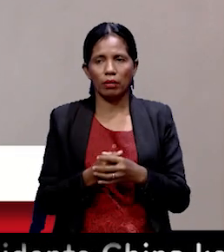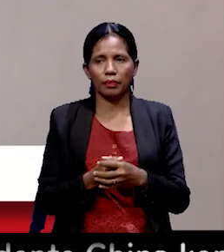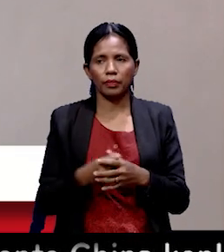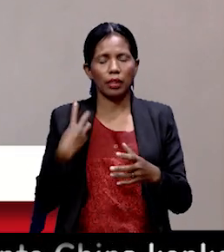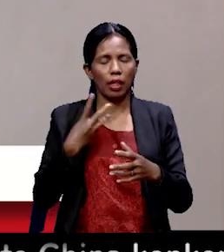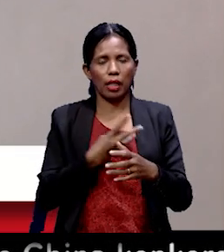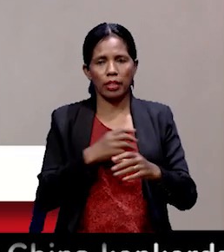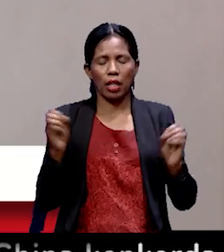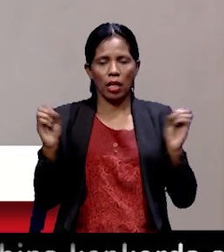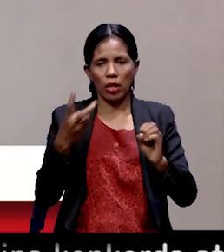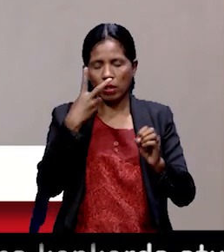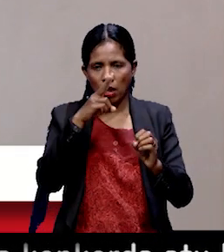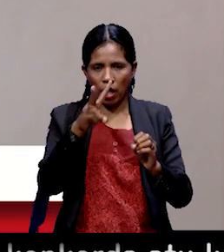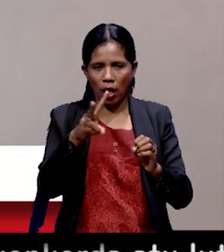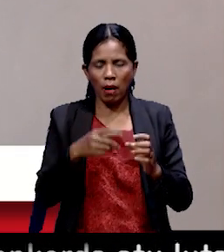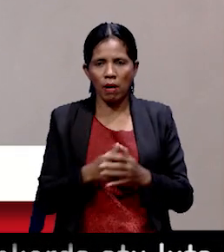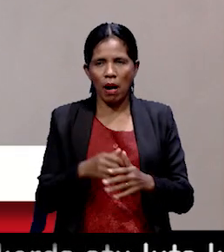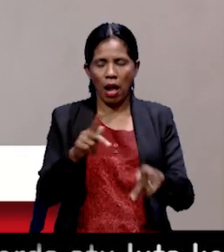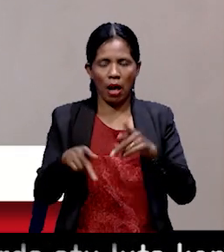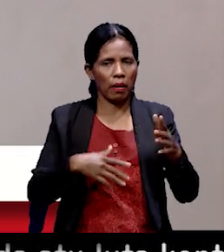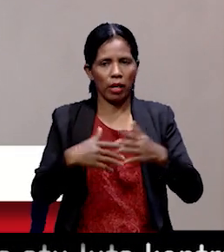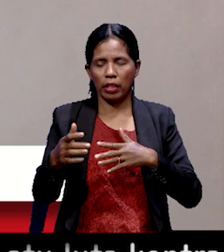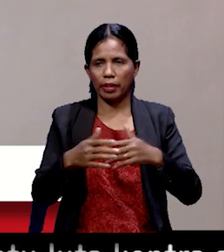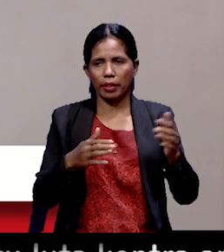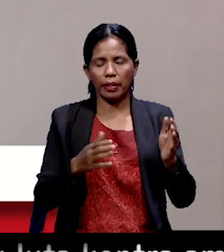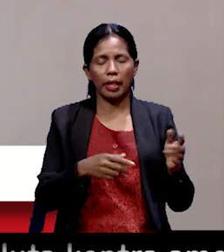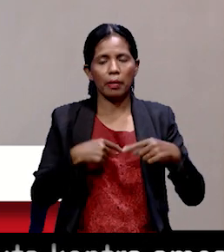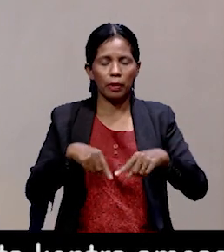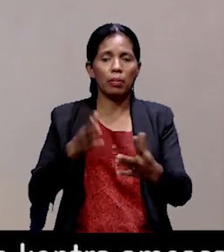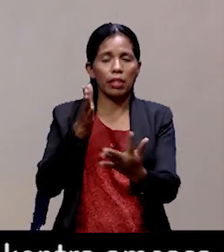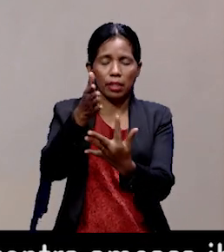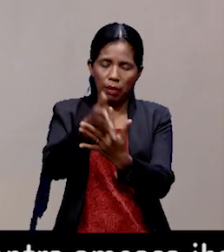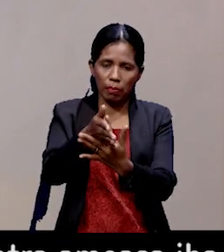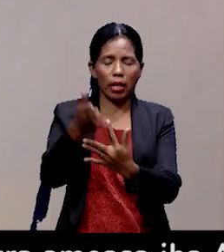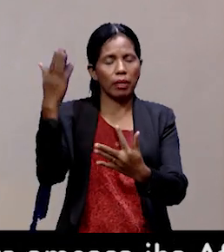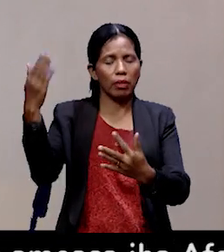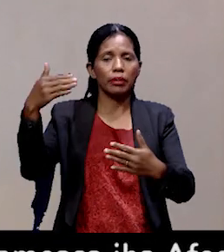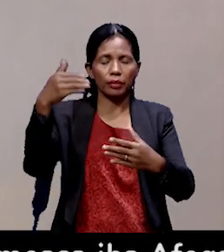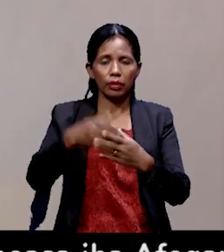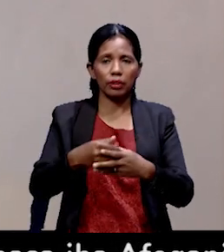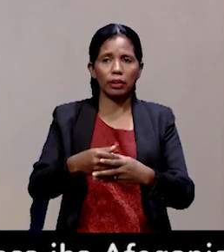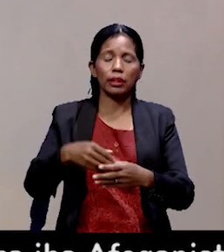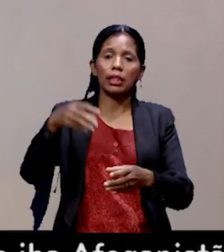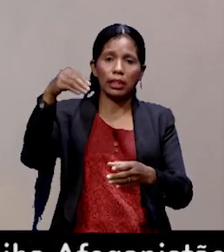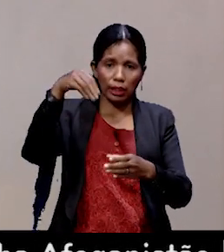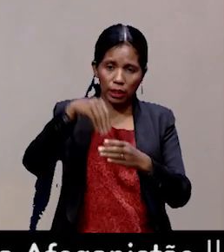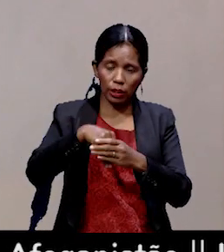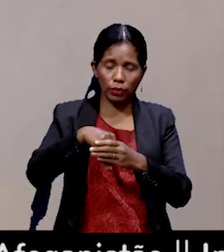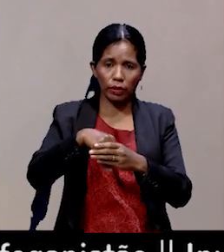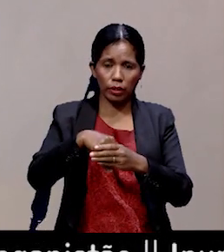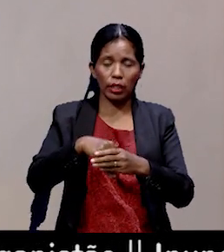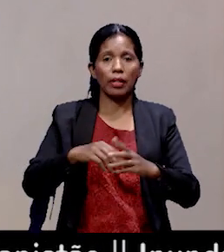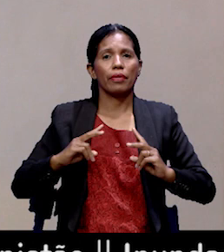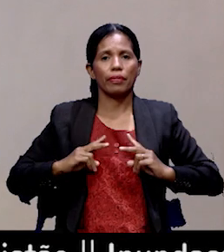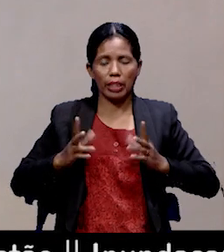ita laus haré katak dihan, ema bay bayan dit, maka ato ultrapasa renova. Inclui veterano seramos balon,